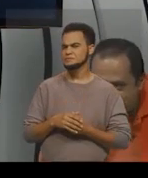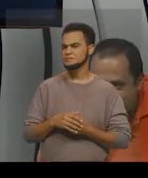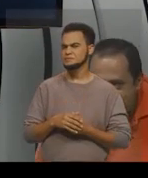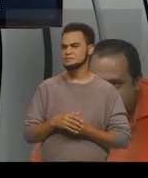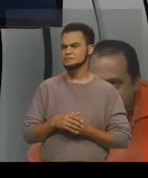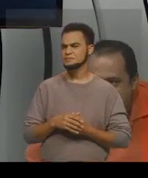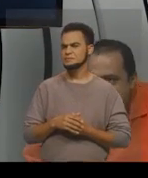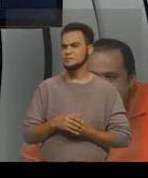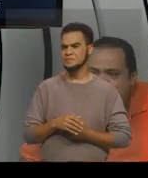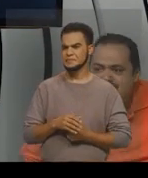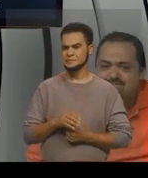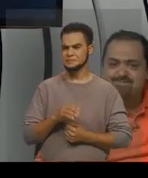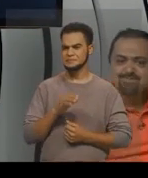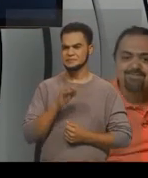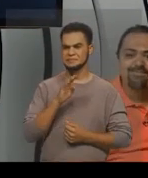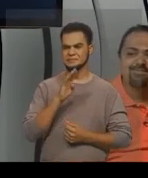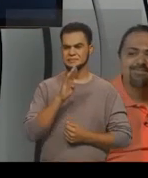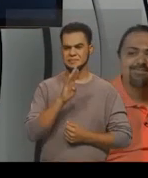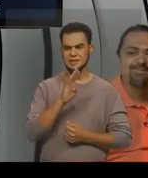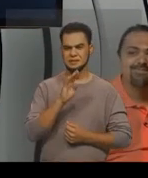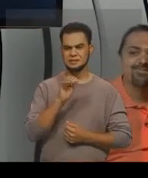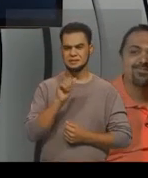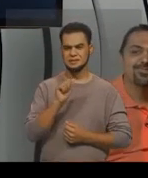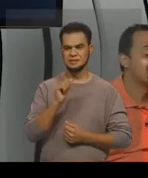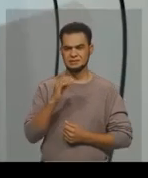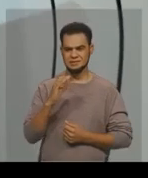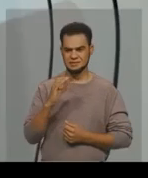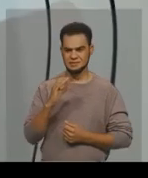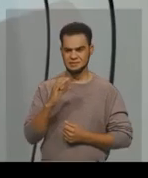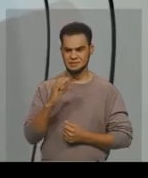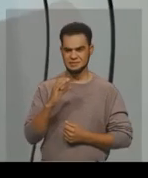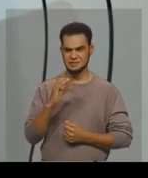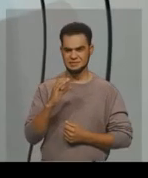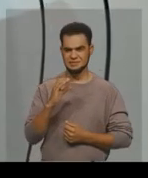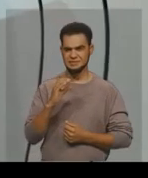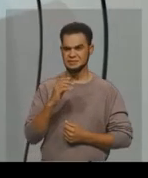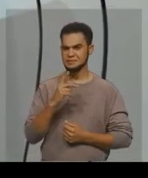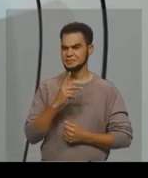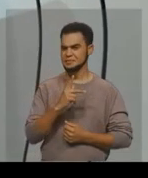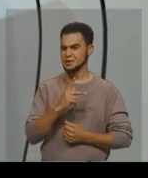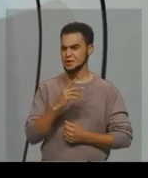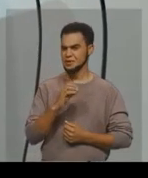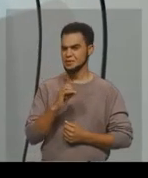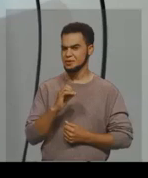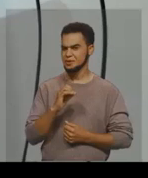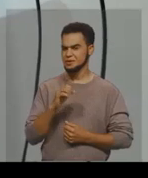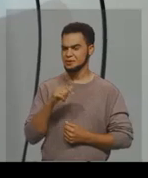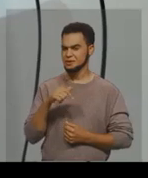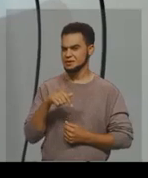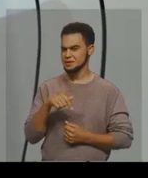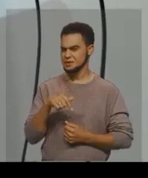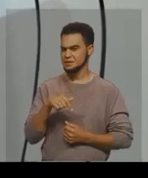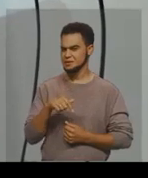BAC, AC, né? POQ